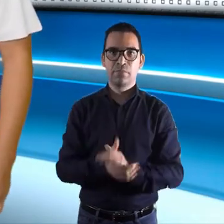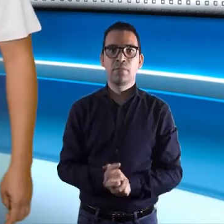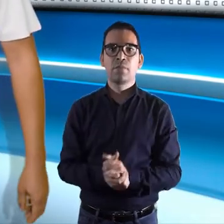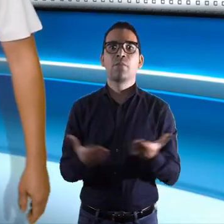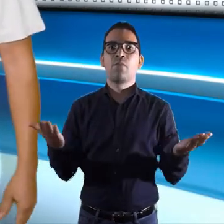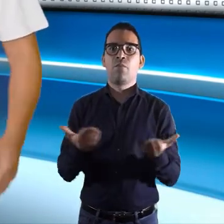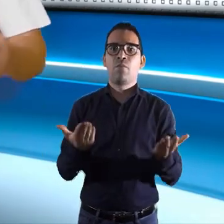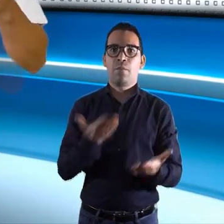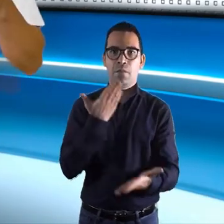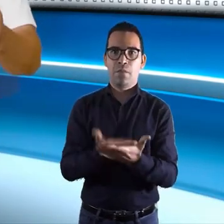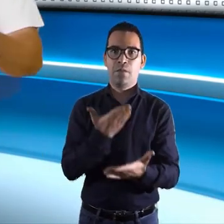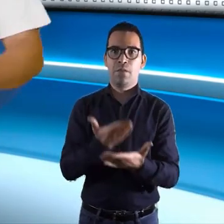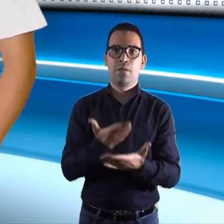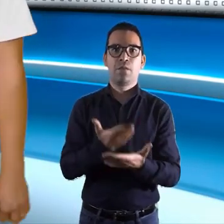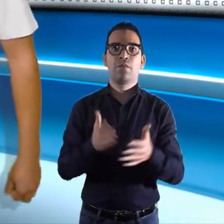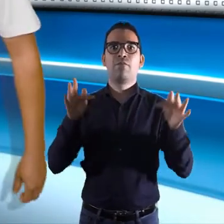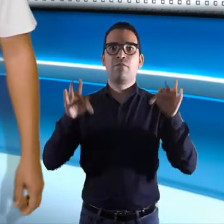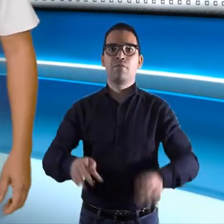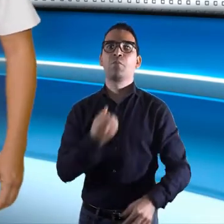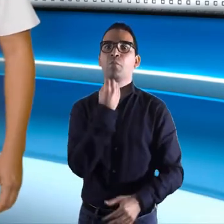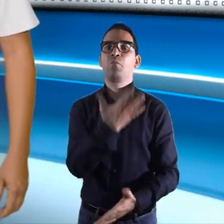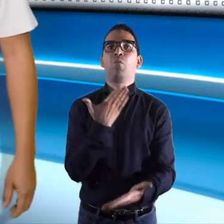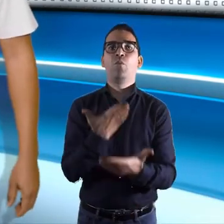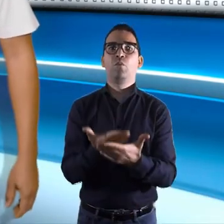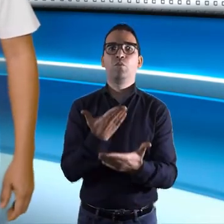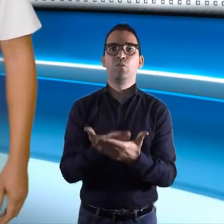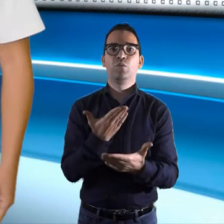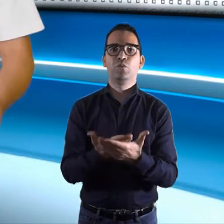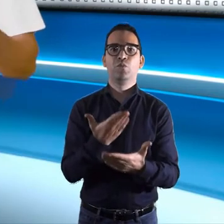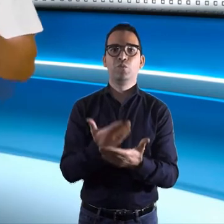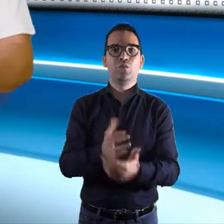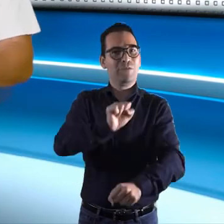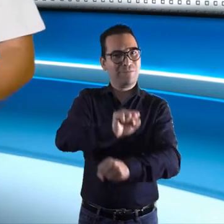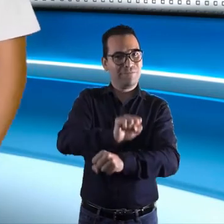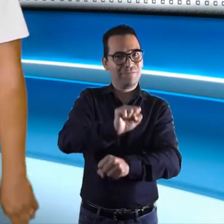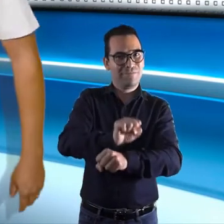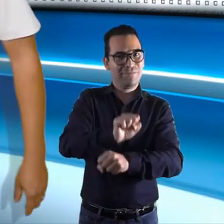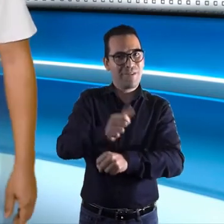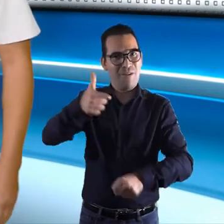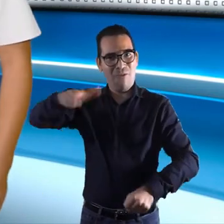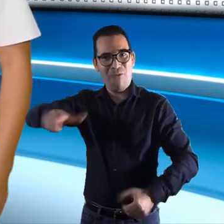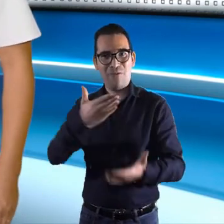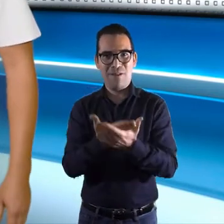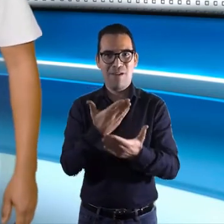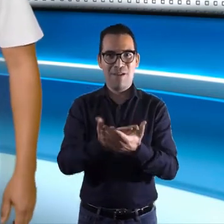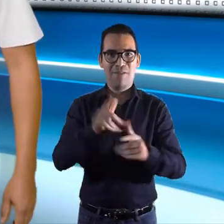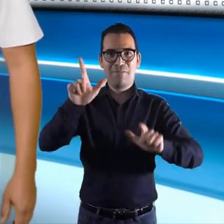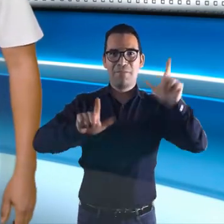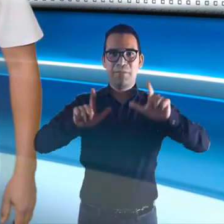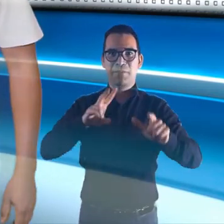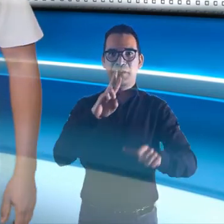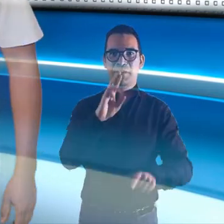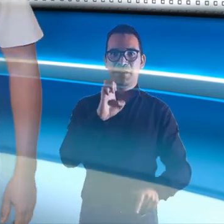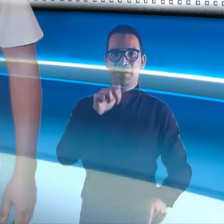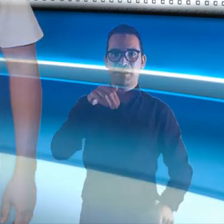a aula de hoje. Bons estudos e até a próxima aqui na nossa TV Remi.